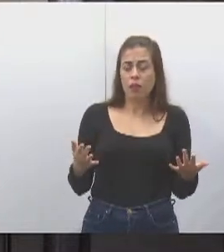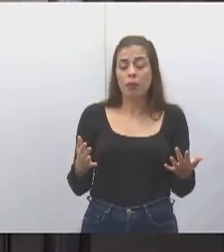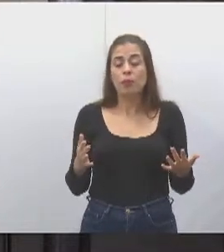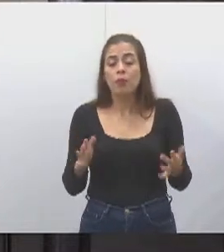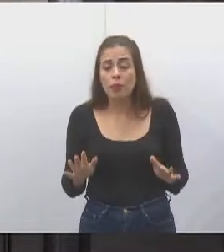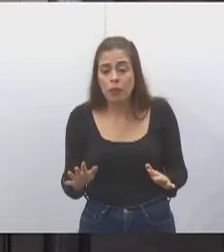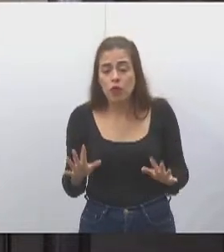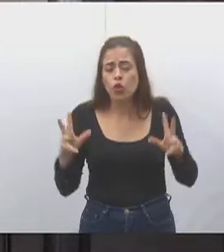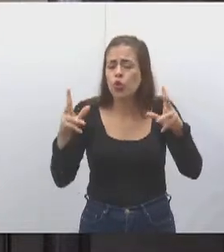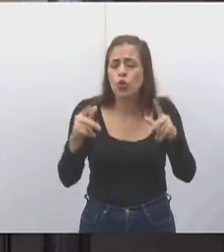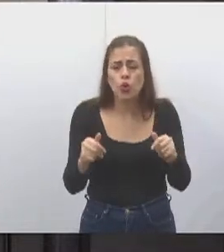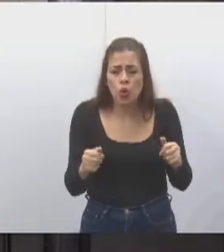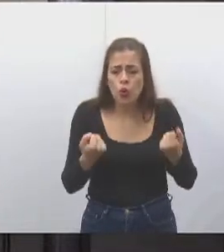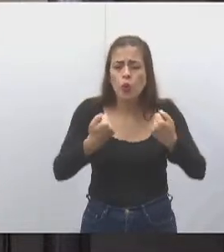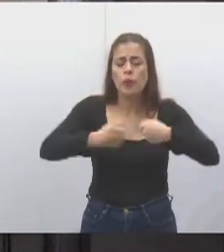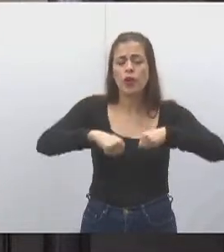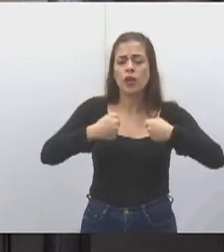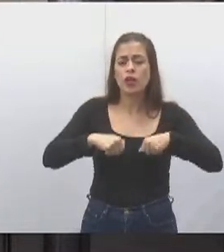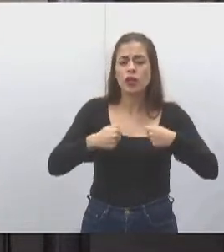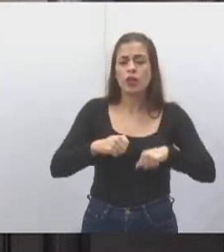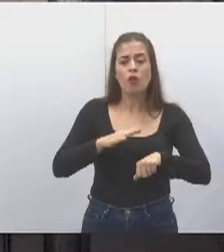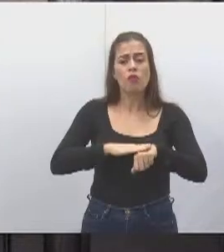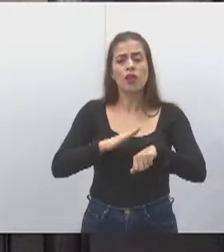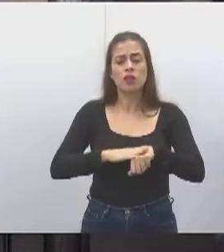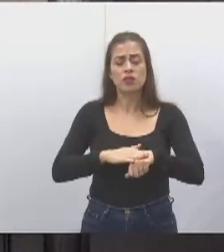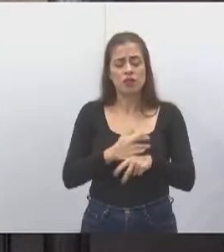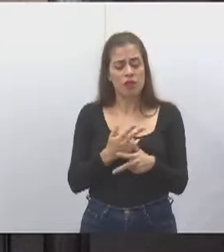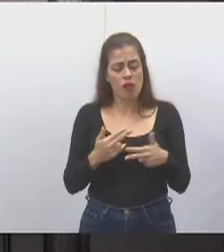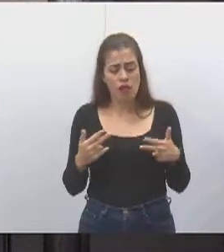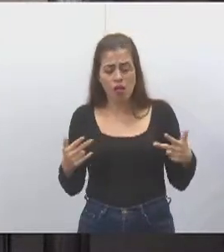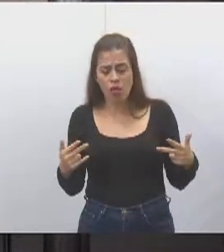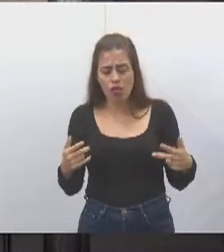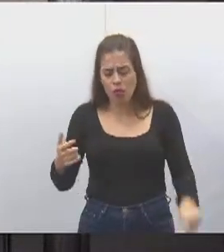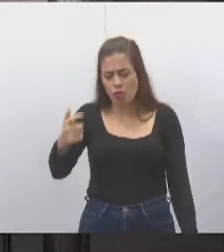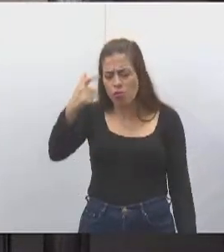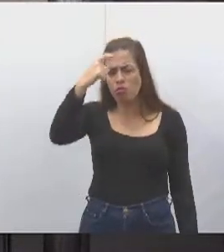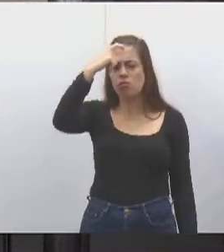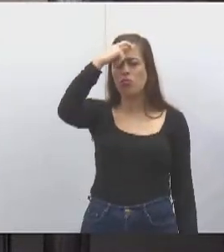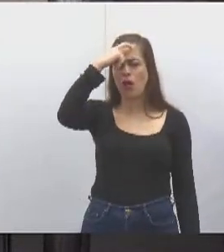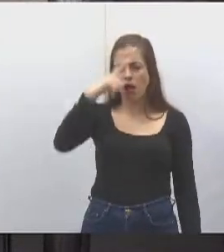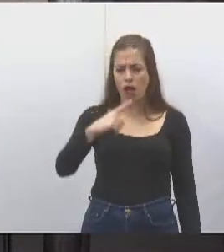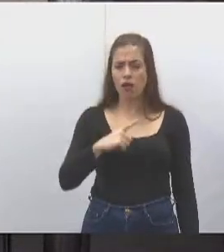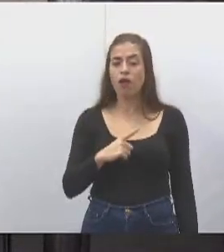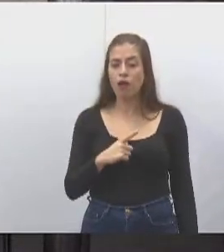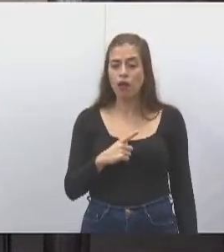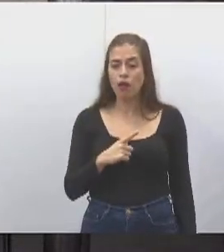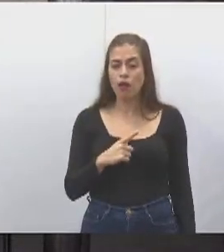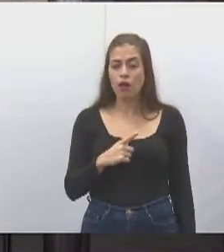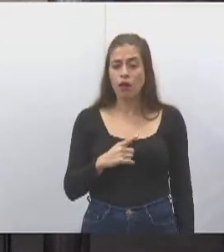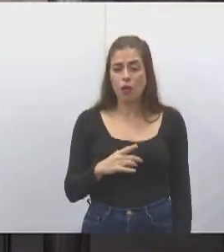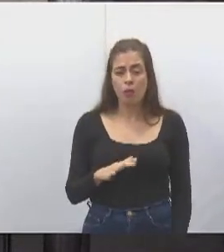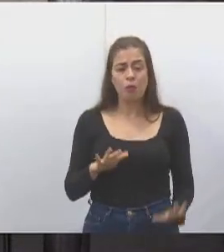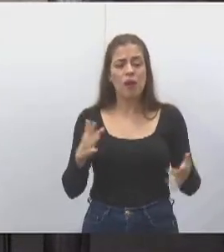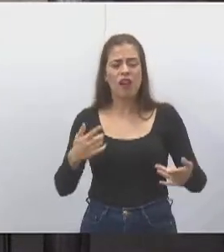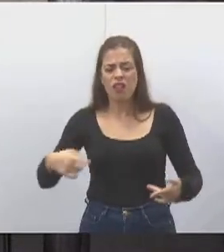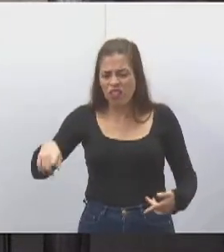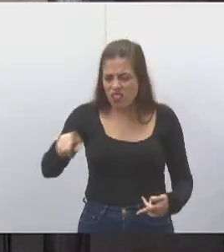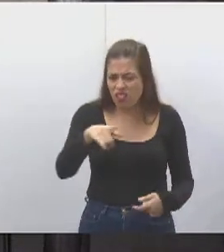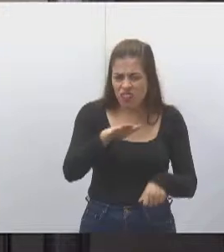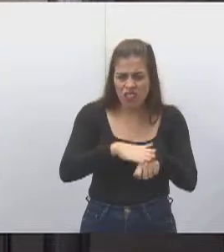mundo precisa fazer as coisas com consciência. Agora, vocês nada